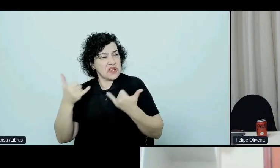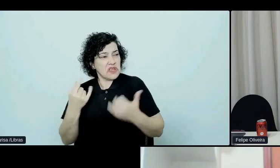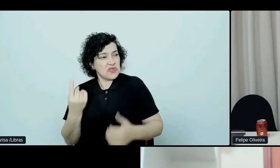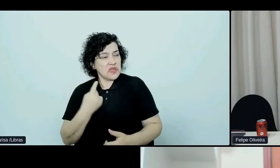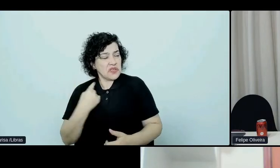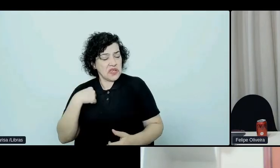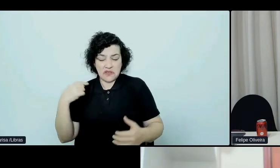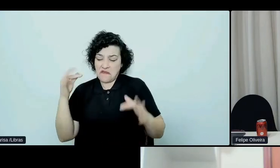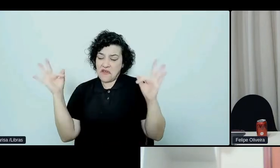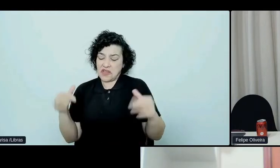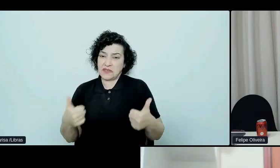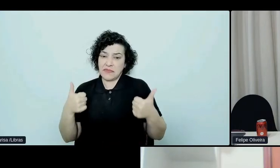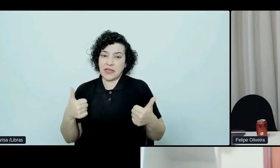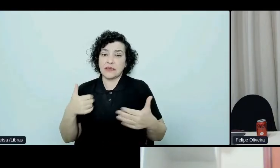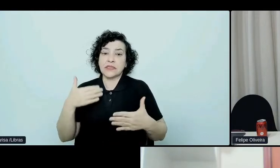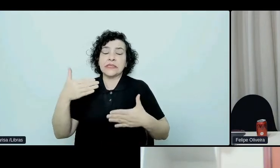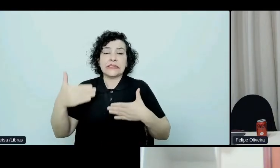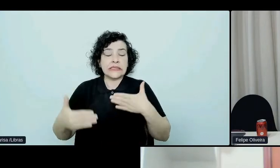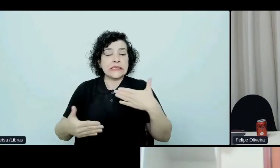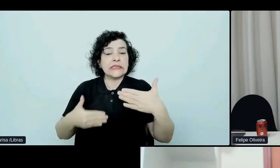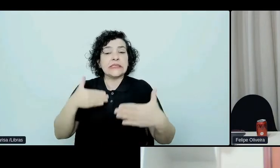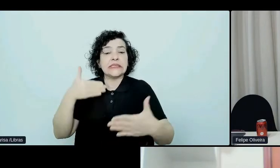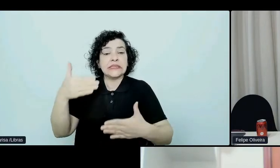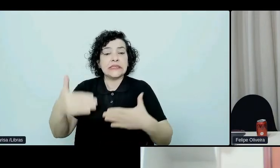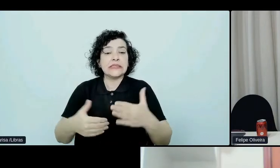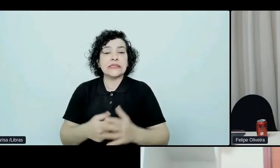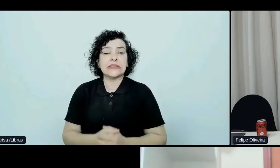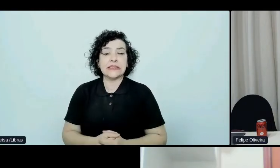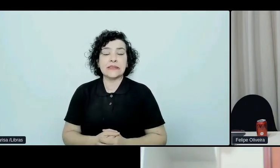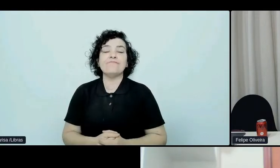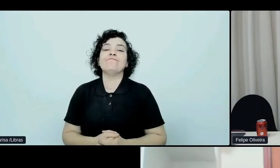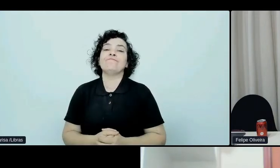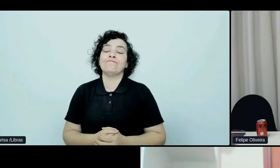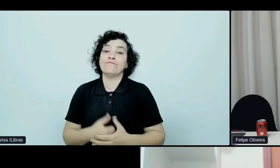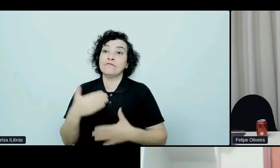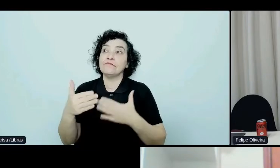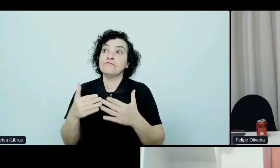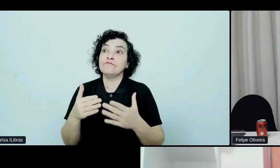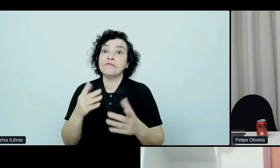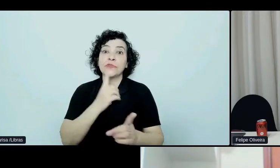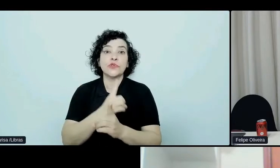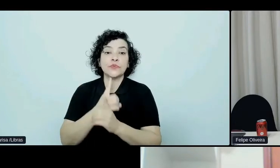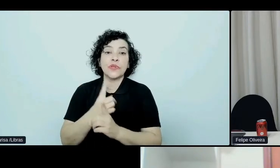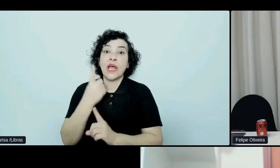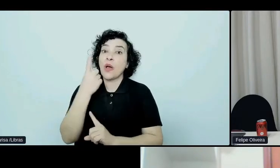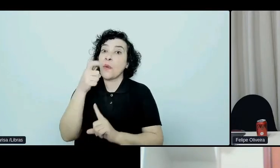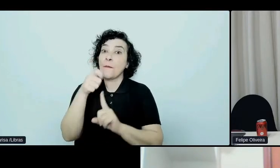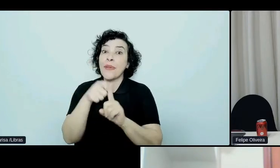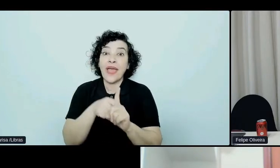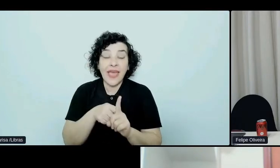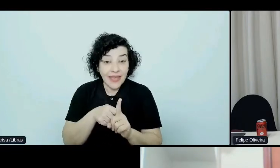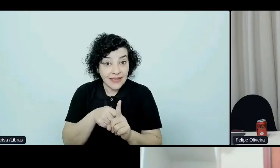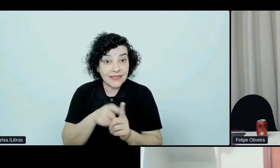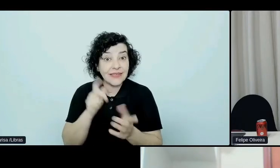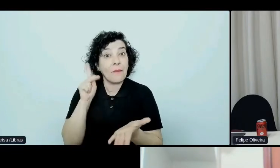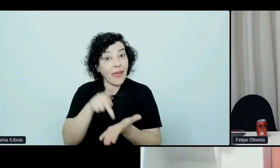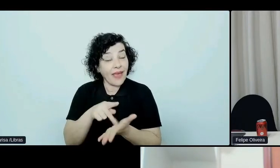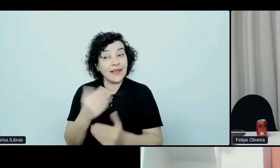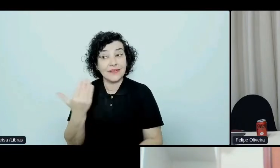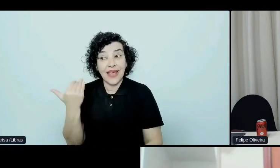muito sozinha, né? Aí eu peguei e falei assim, mas qual o problema? Eu sempre brinquei sozinha e